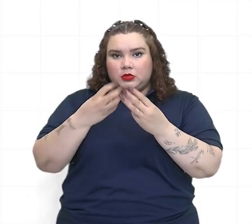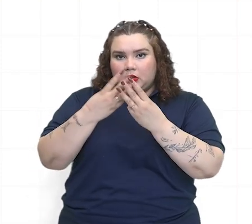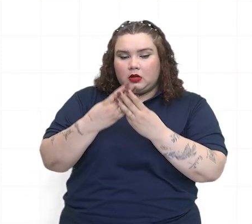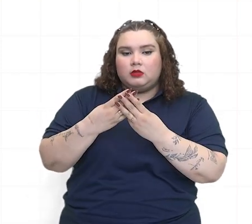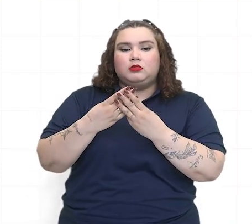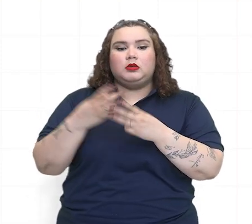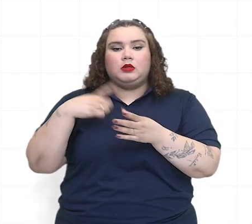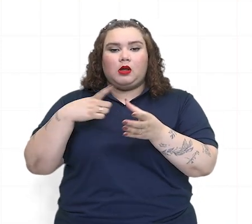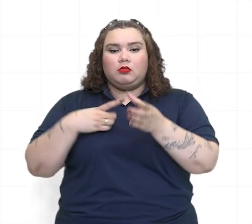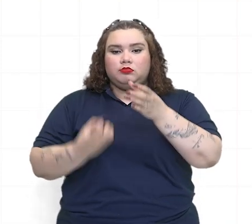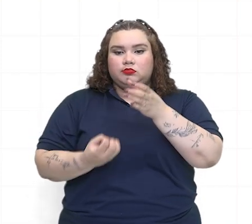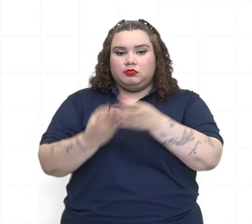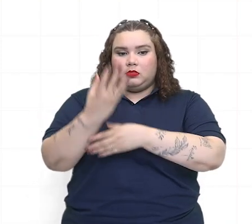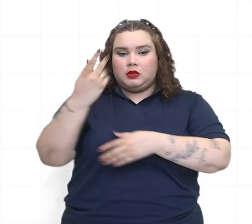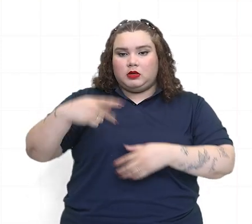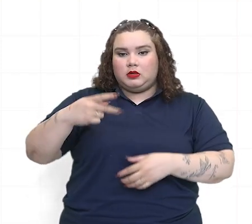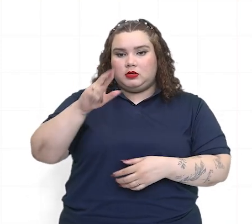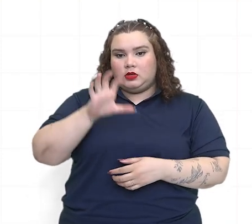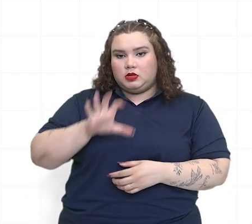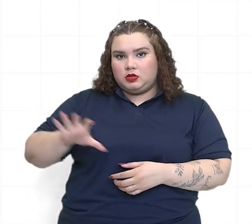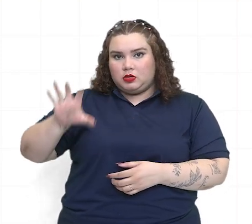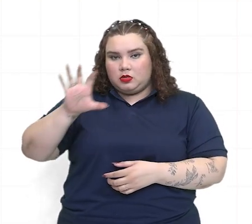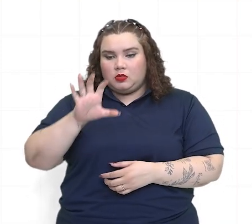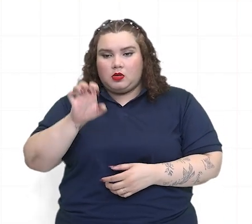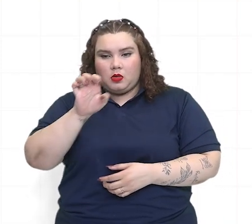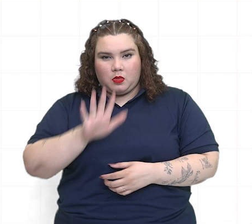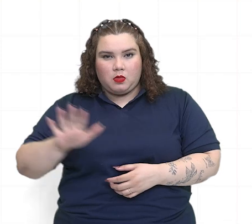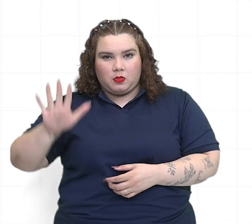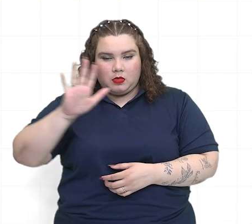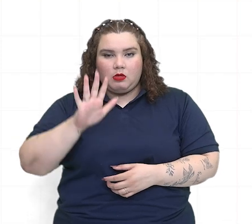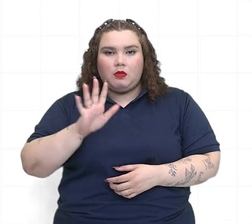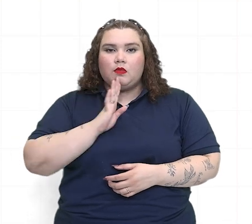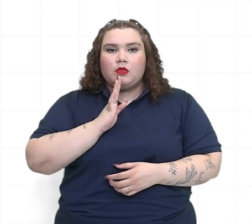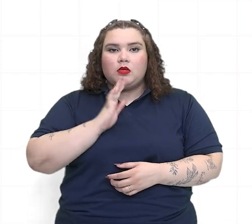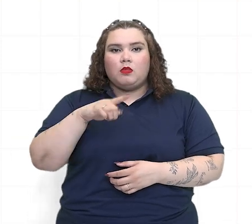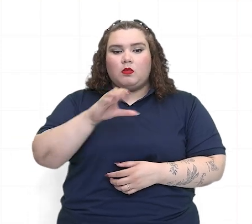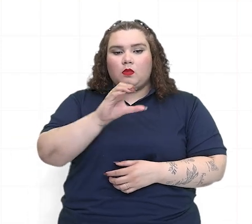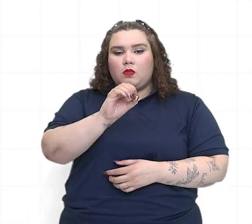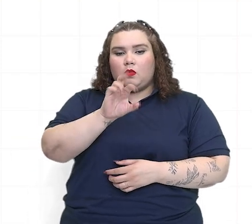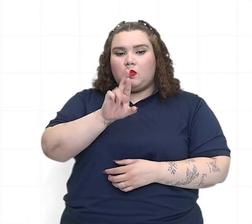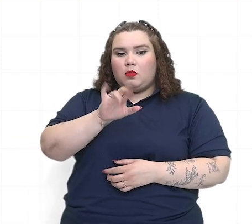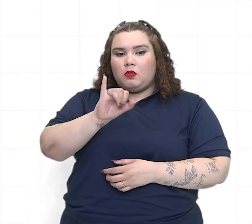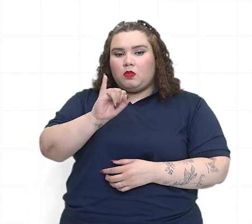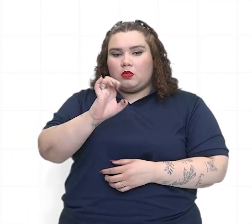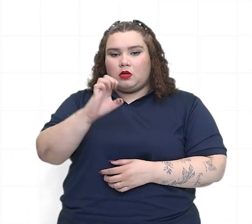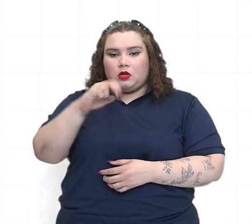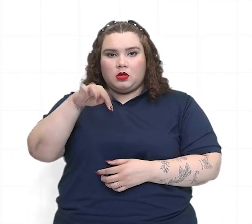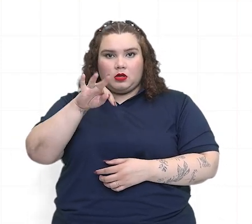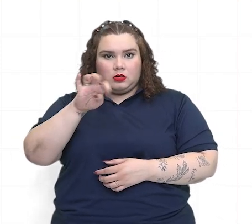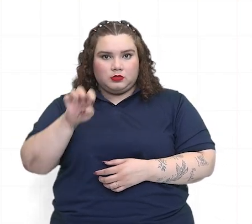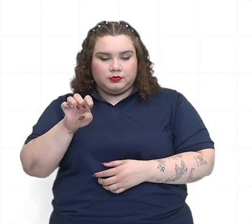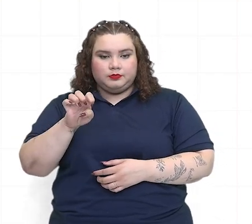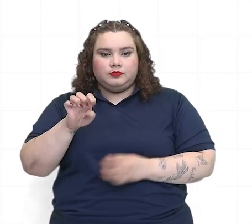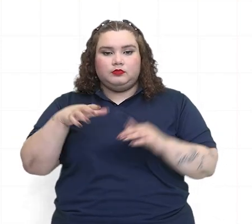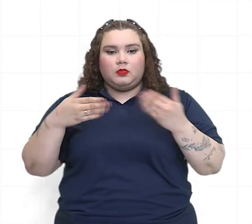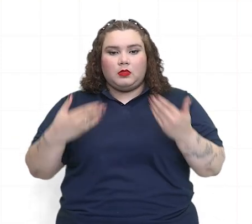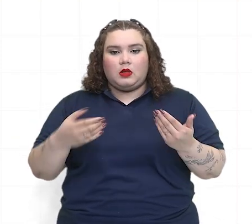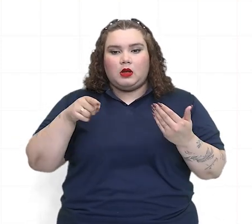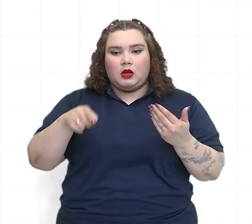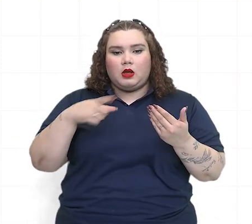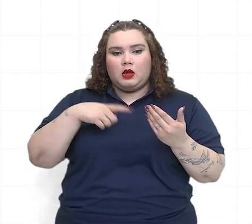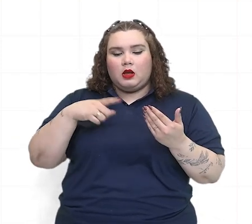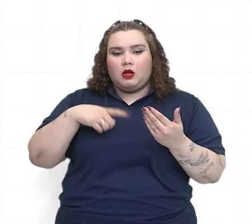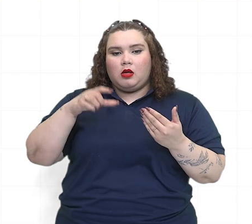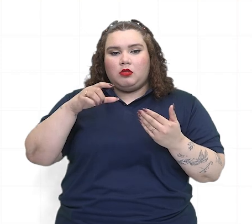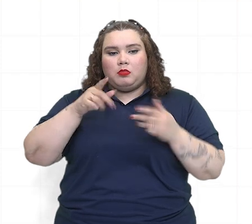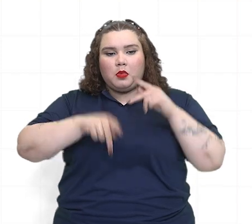surgiram na região conhecida pelos europeus como o Oriente. Essas civilizações floresceram